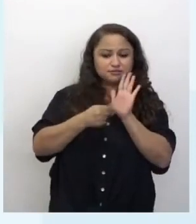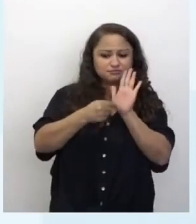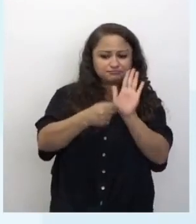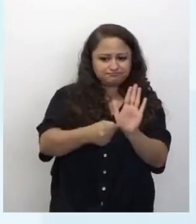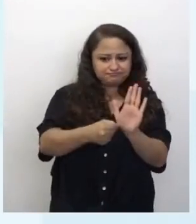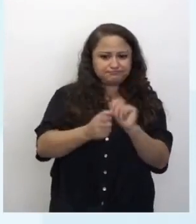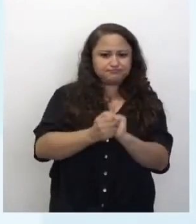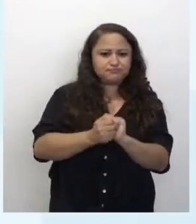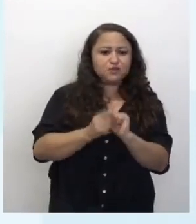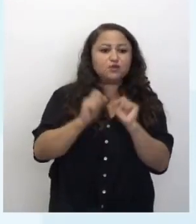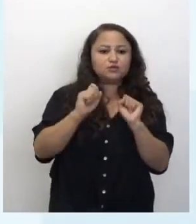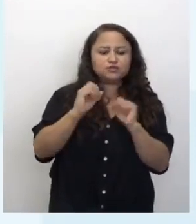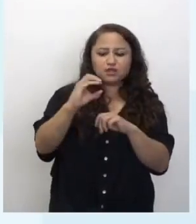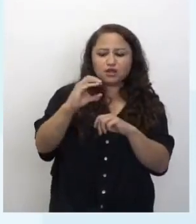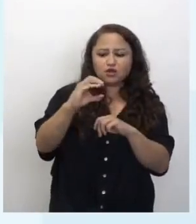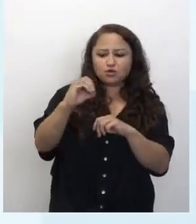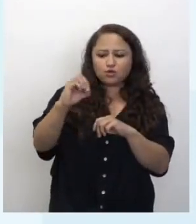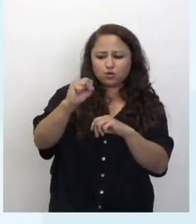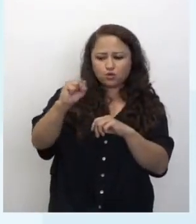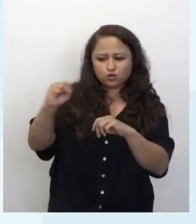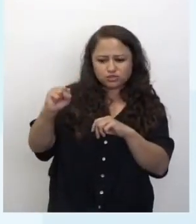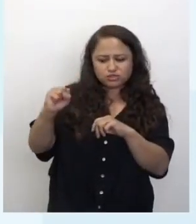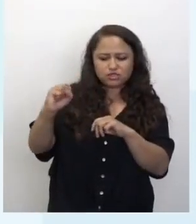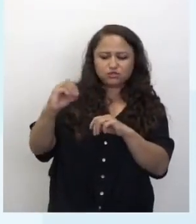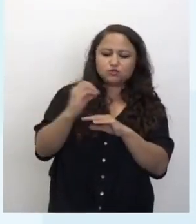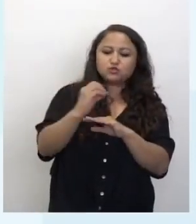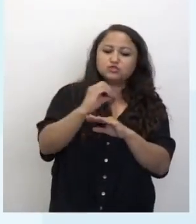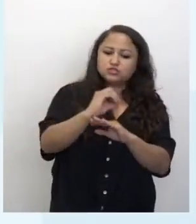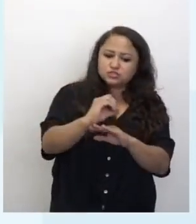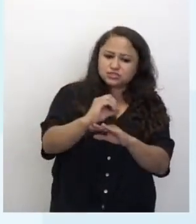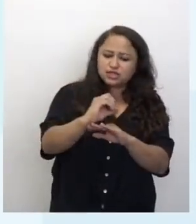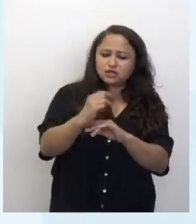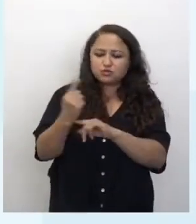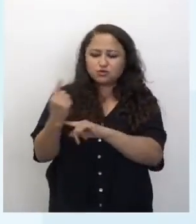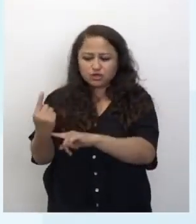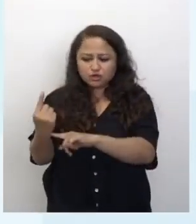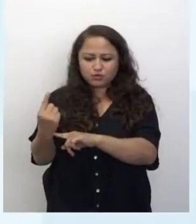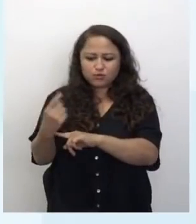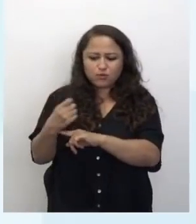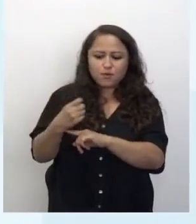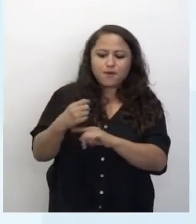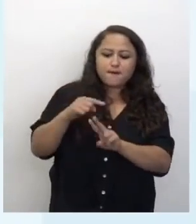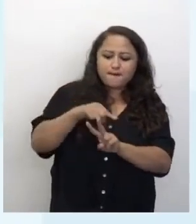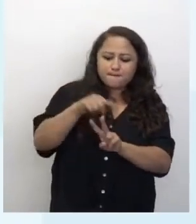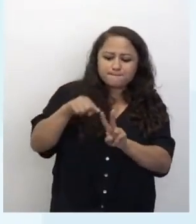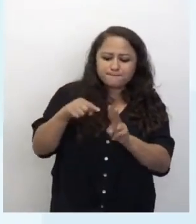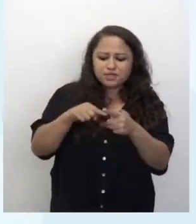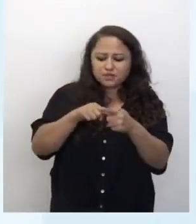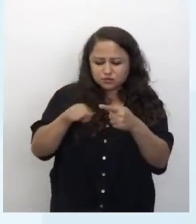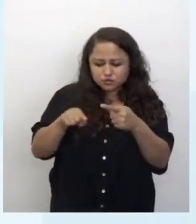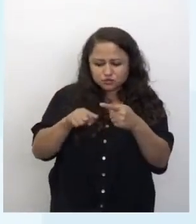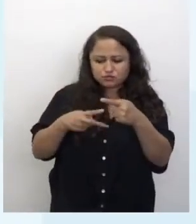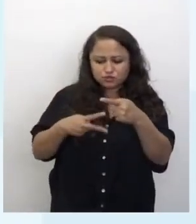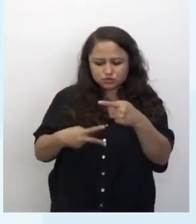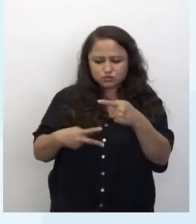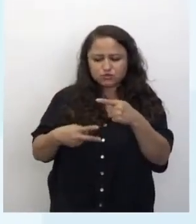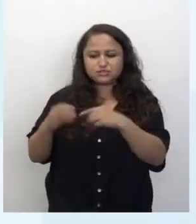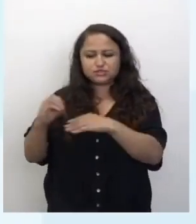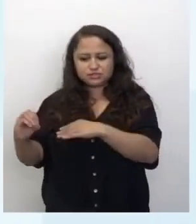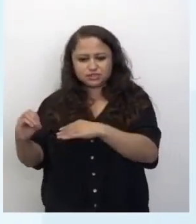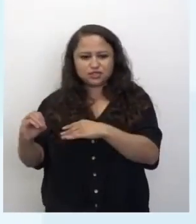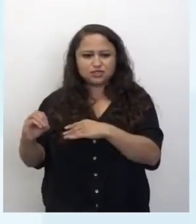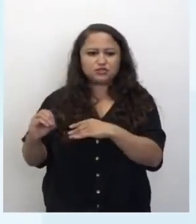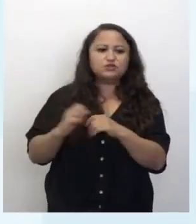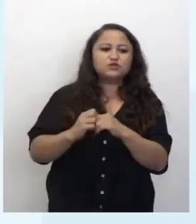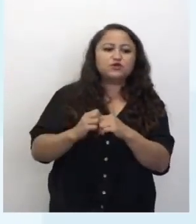Cosseno de 0 é 1, cosseno de π sobre 2 é 0, Cosseno de π é menos 1.